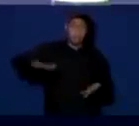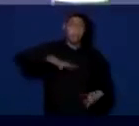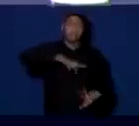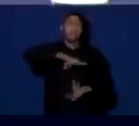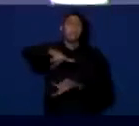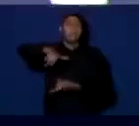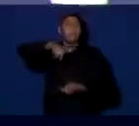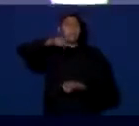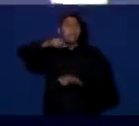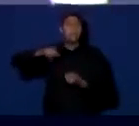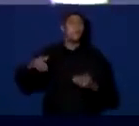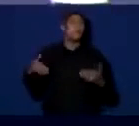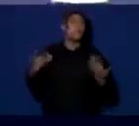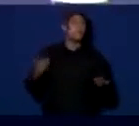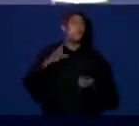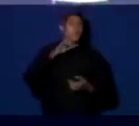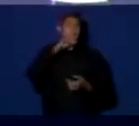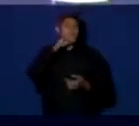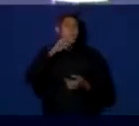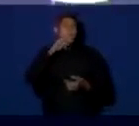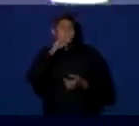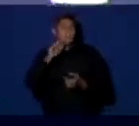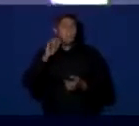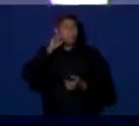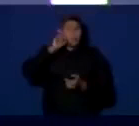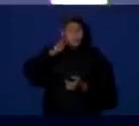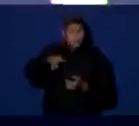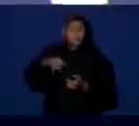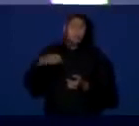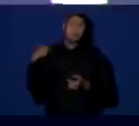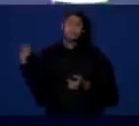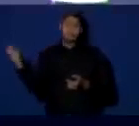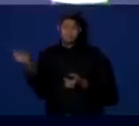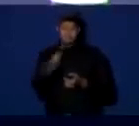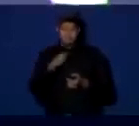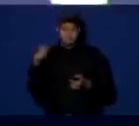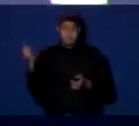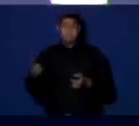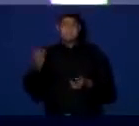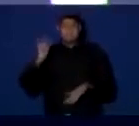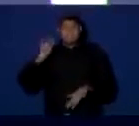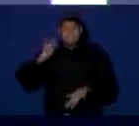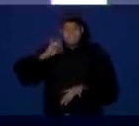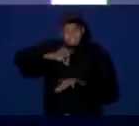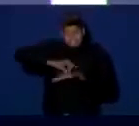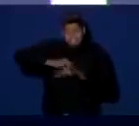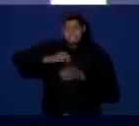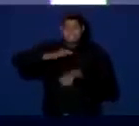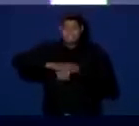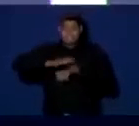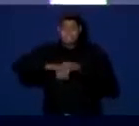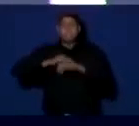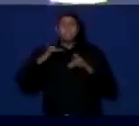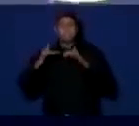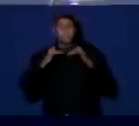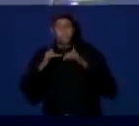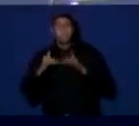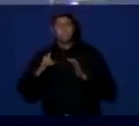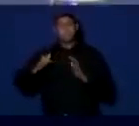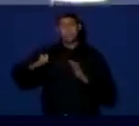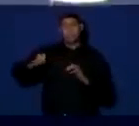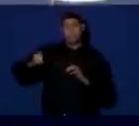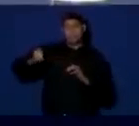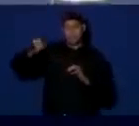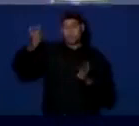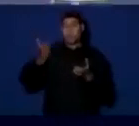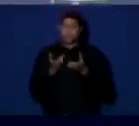global, qual o risco que você vê da gente ter que, de fato, fazer movimentos de taxa de juros